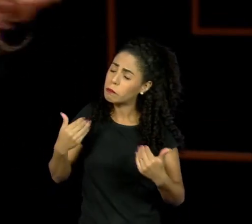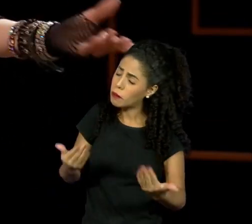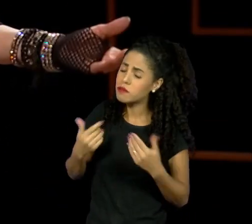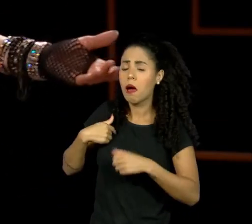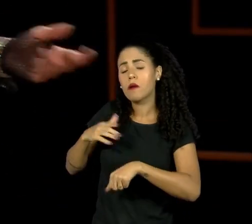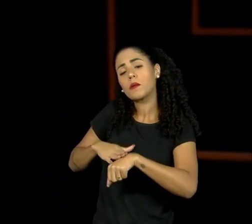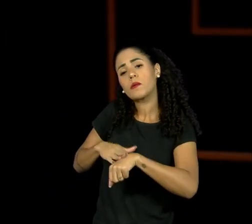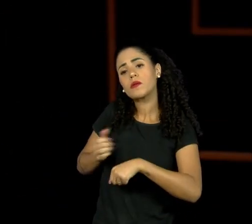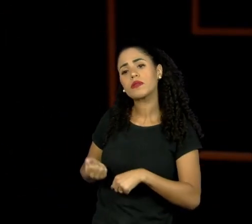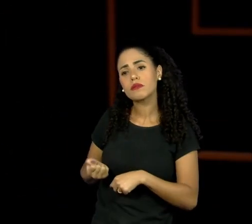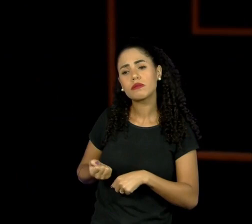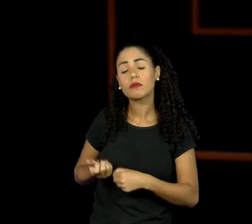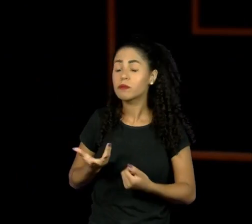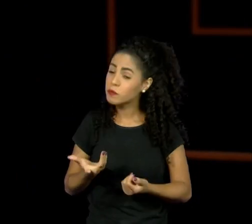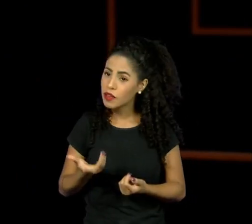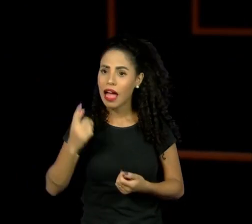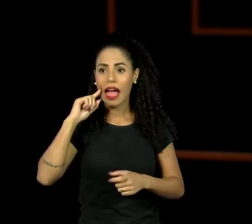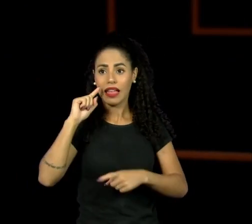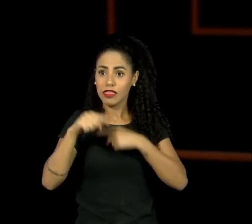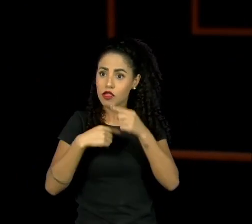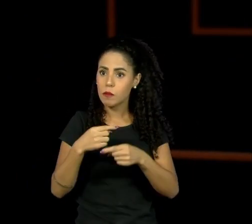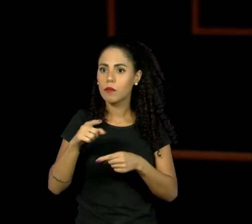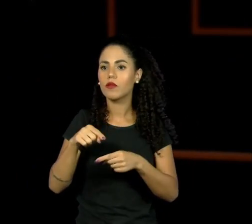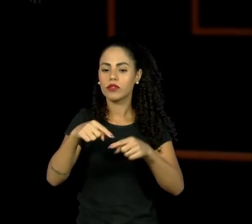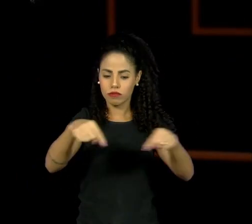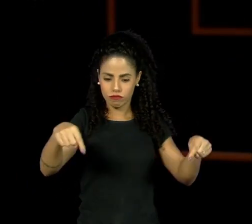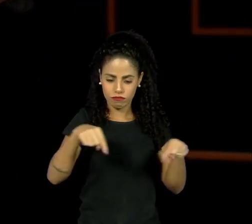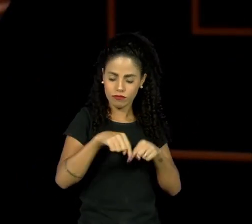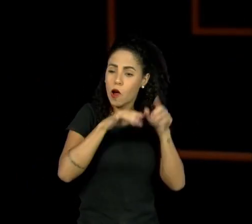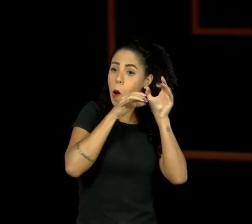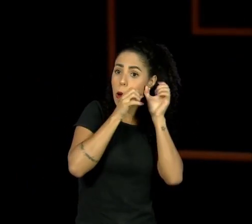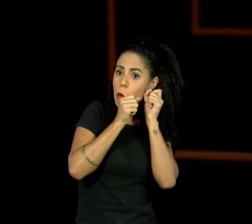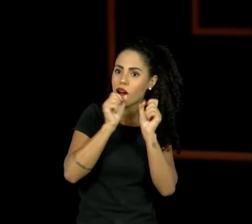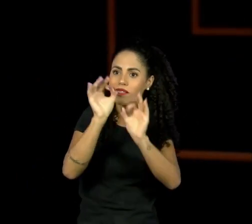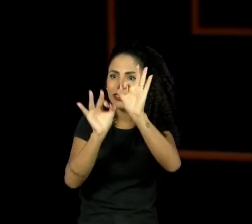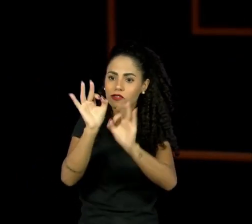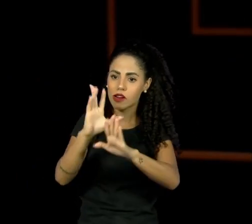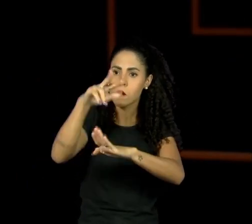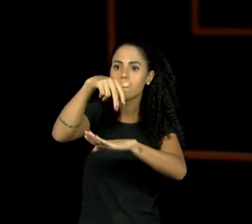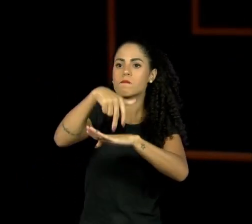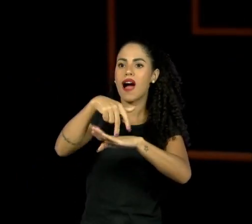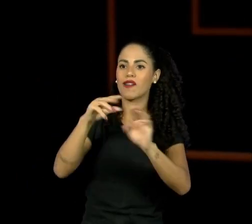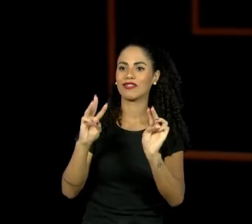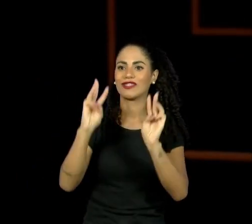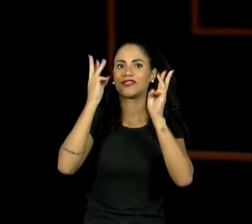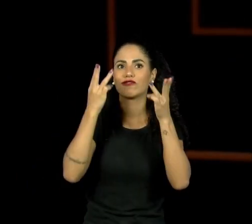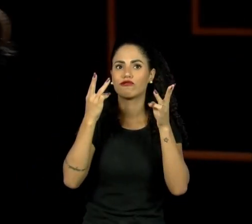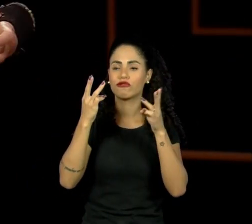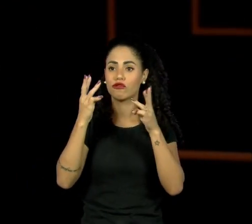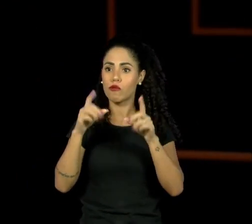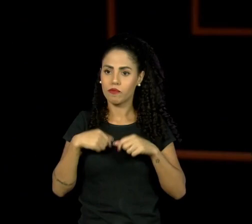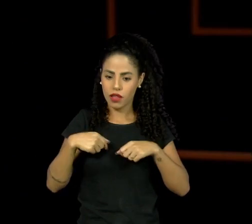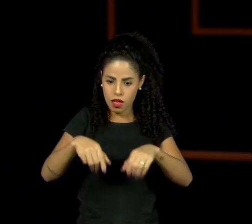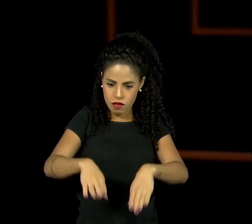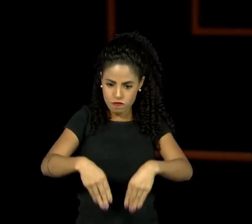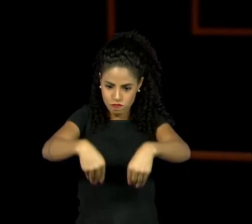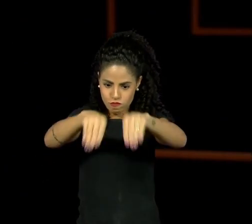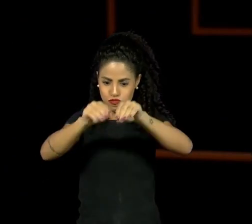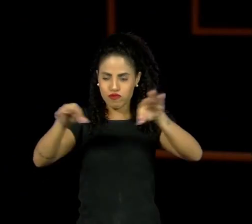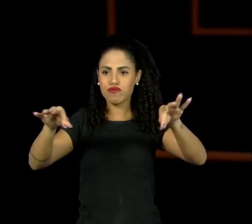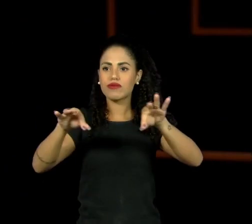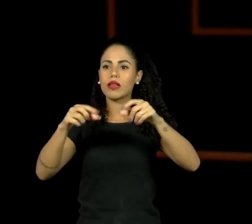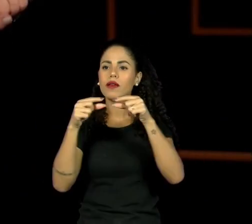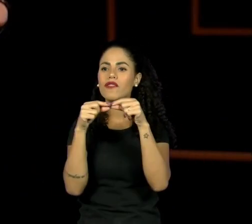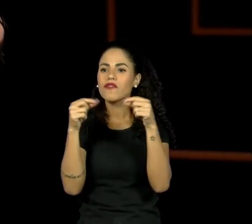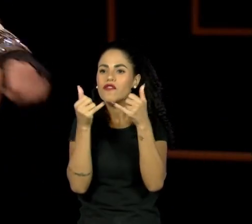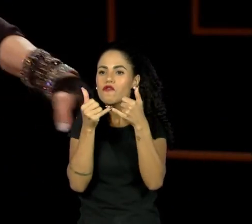estava acreditando. Depois eu peguei o quarto e deixei ele virar o palco da casa, peguei o estrado da minha cama, peguei um monte de fio, porque